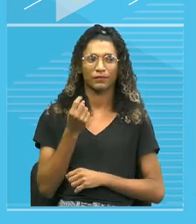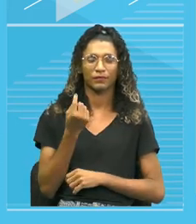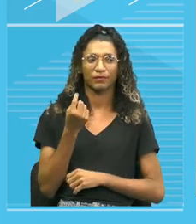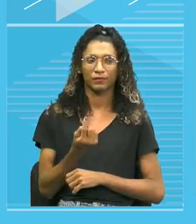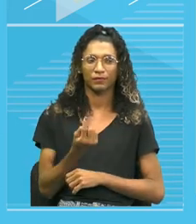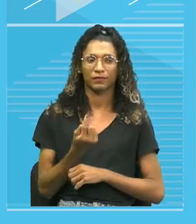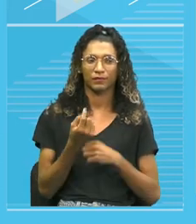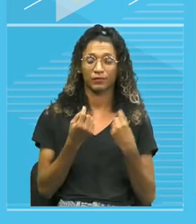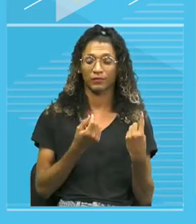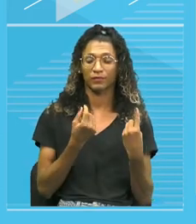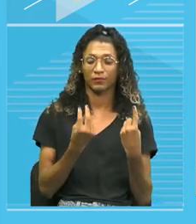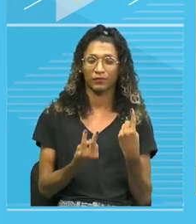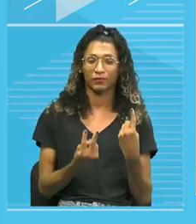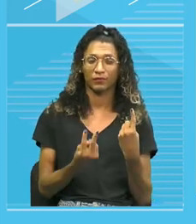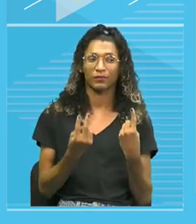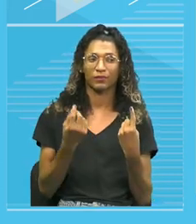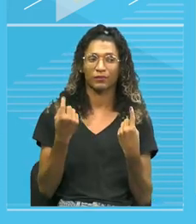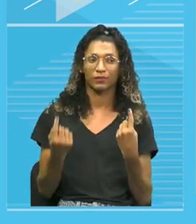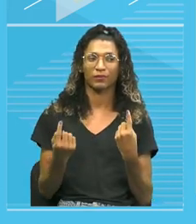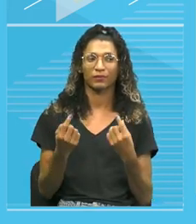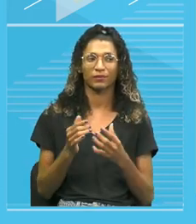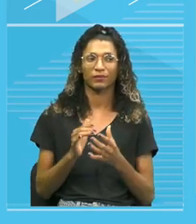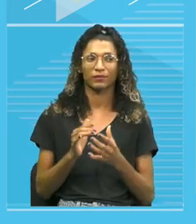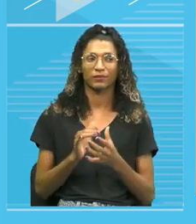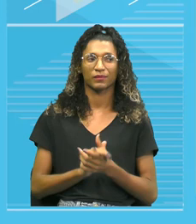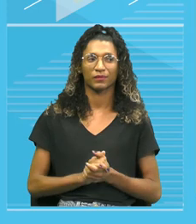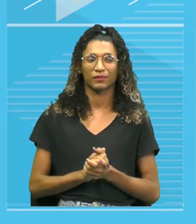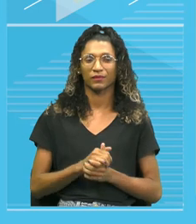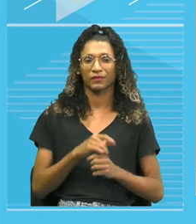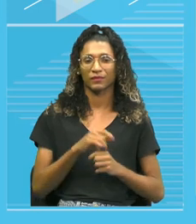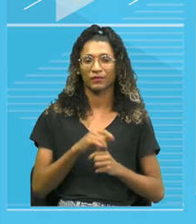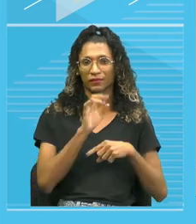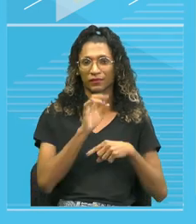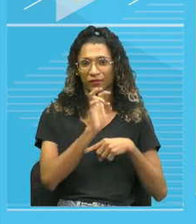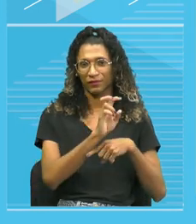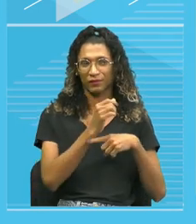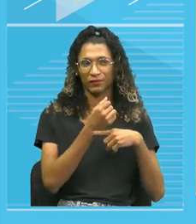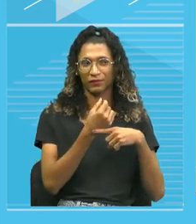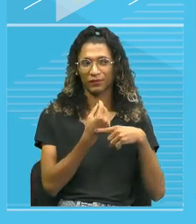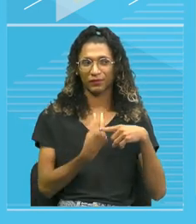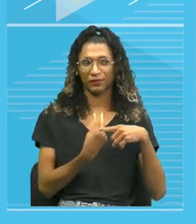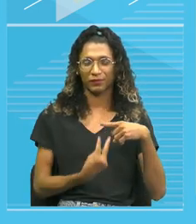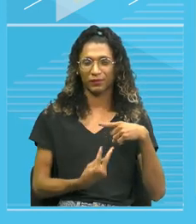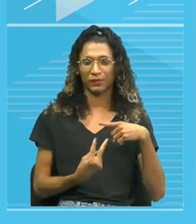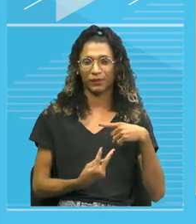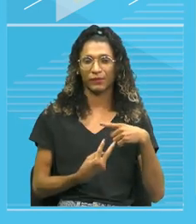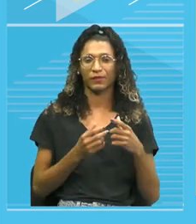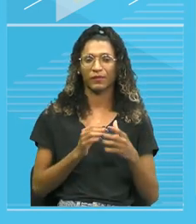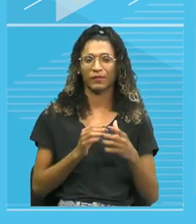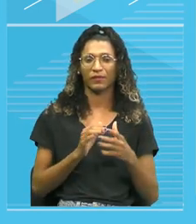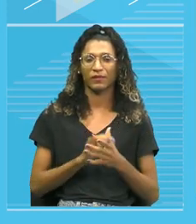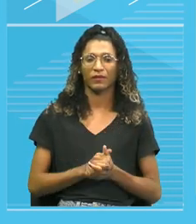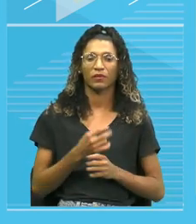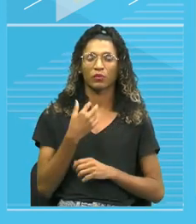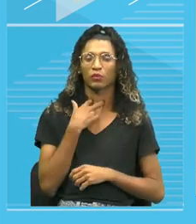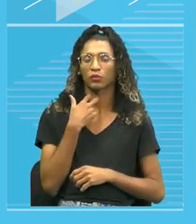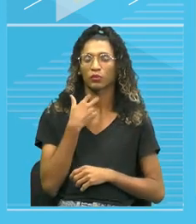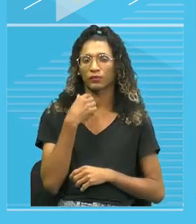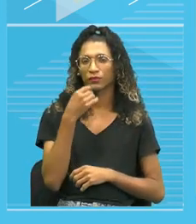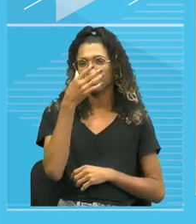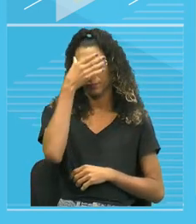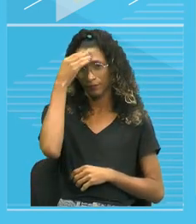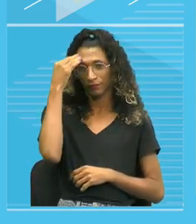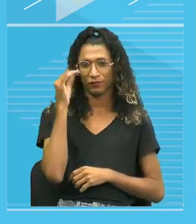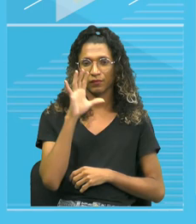dois um cinco meios sem esquecer que o